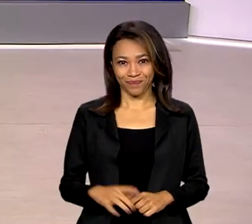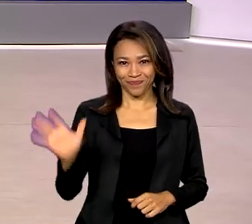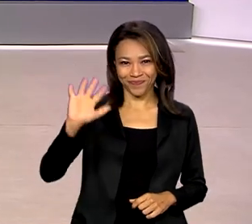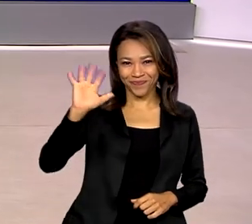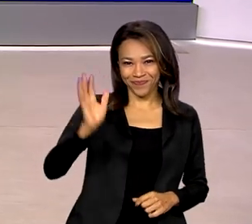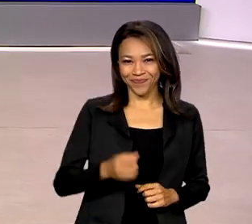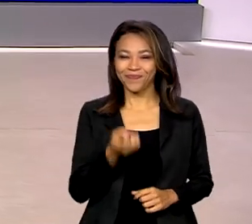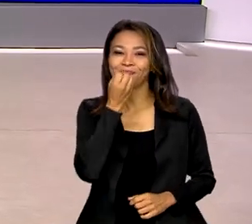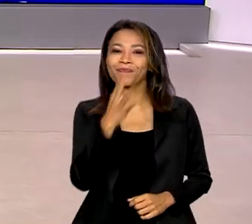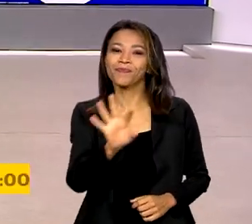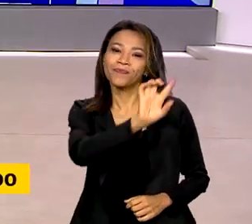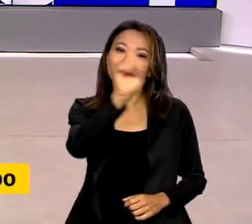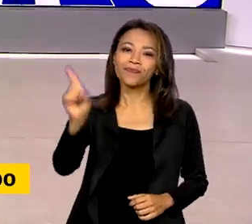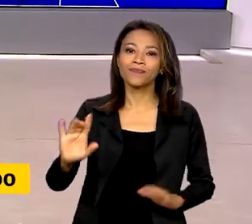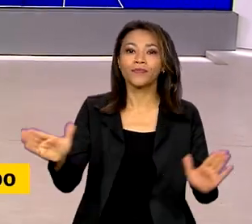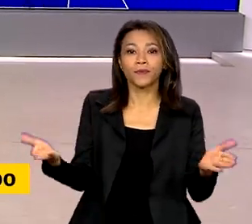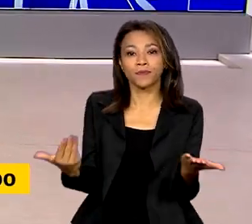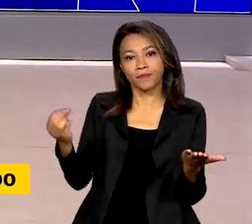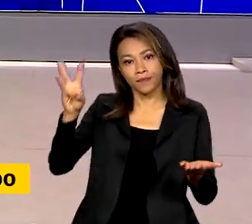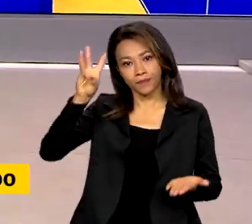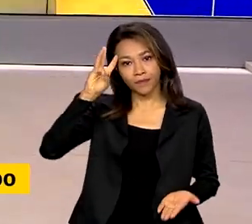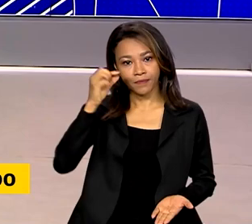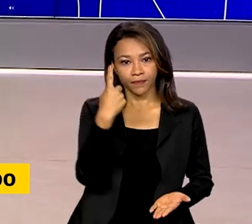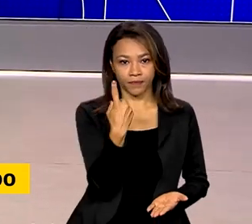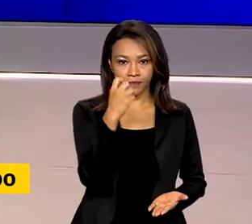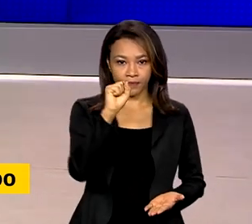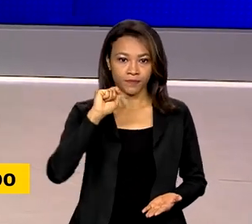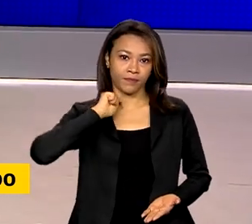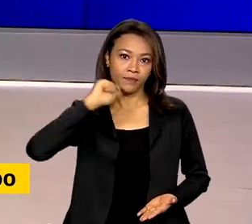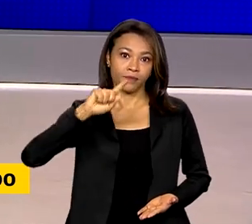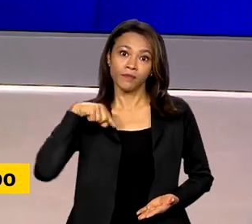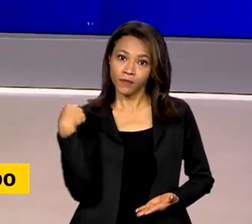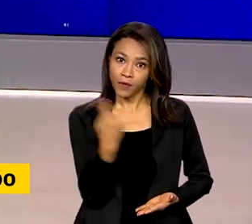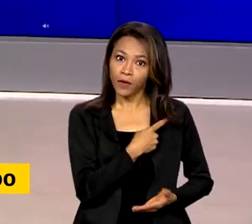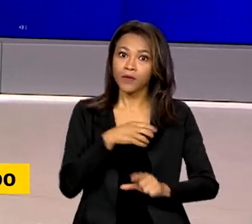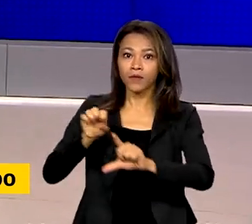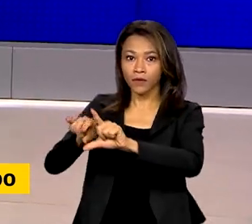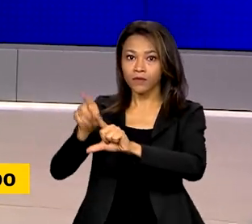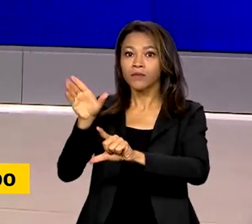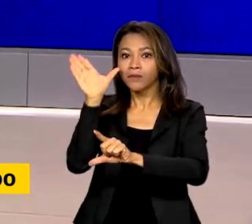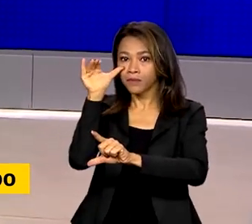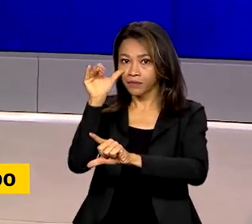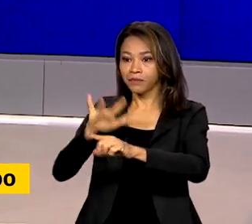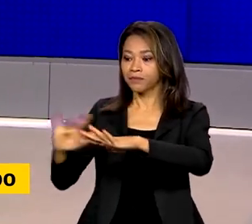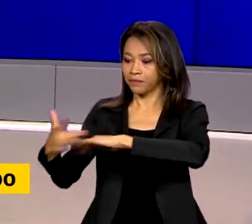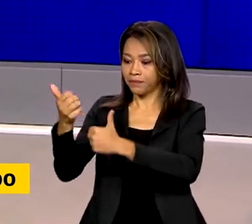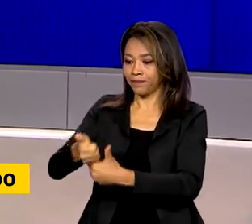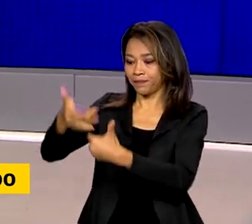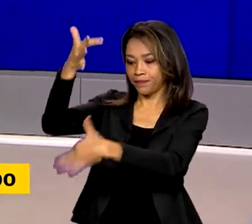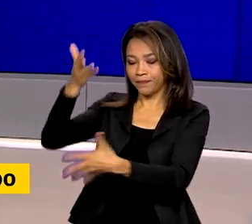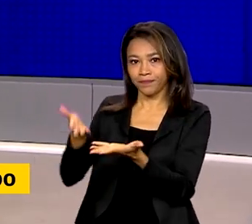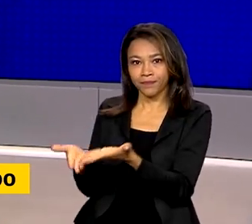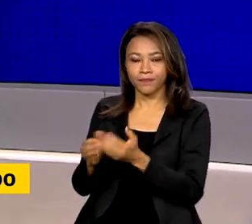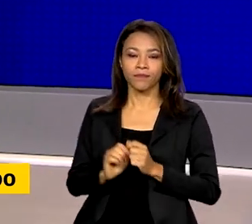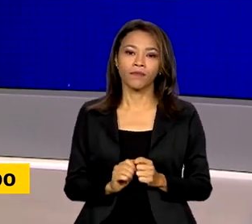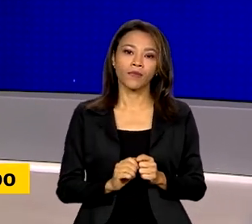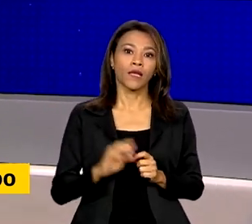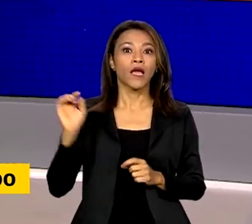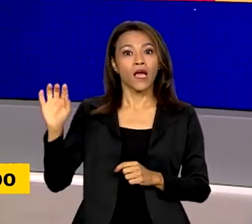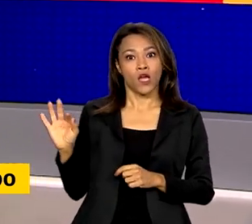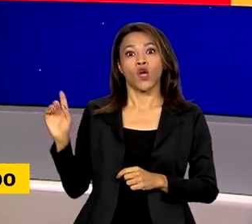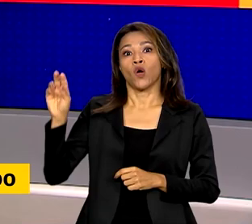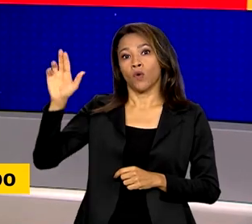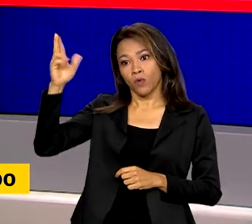Olá bom dia terça-feira 18 de Abril estamos ao vivo também pelas redes sociais depois de viagem